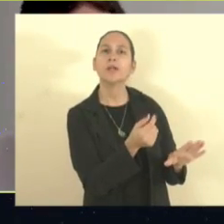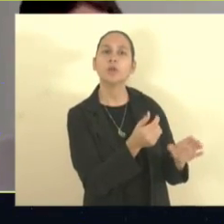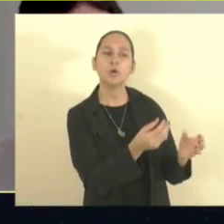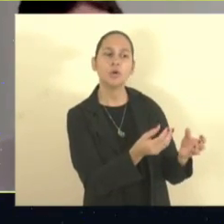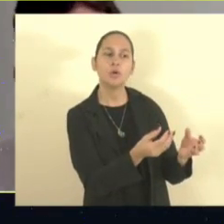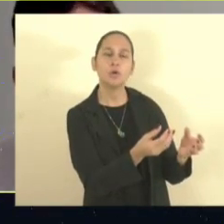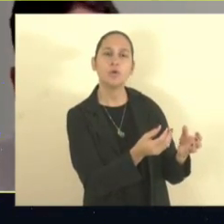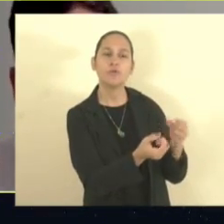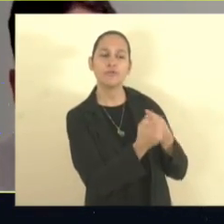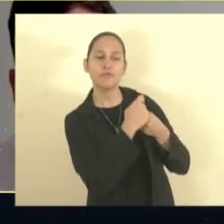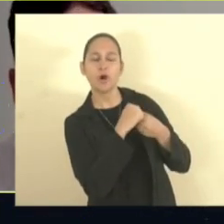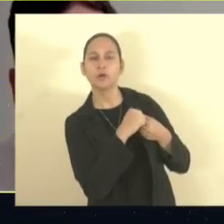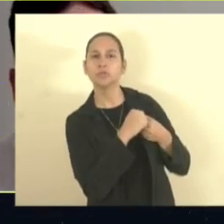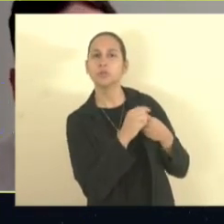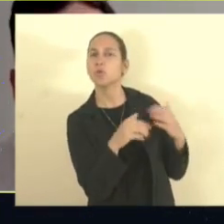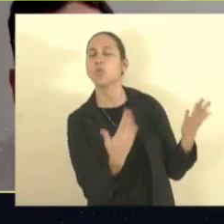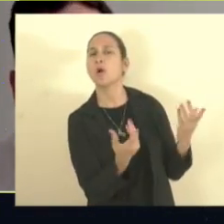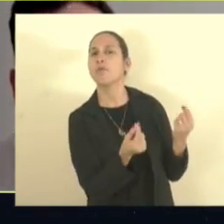assim,